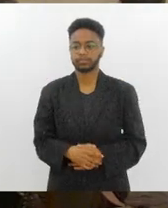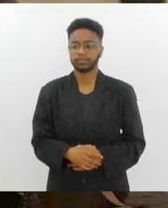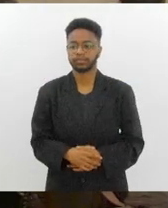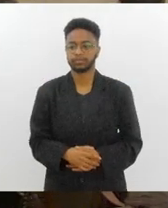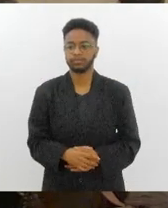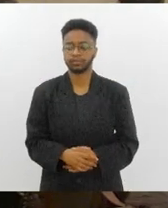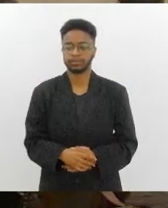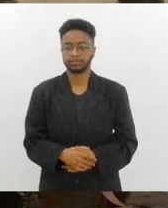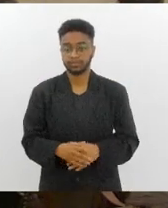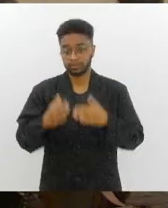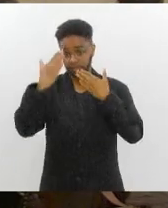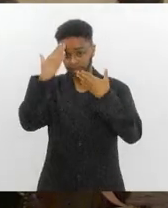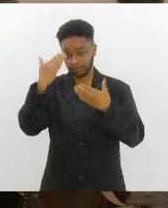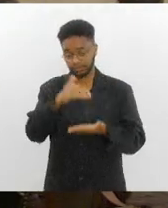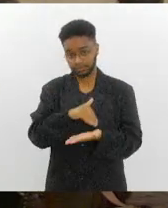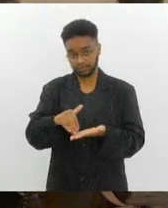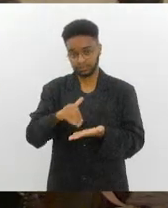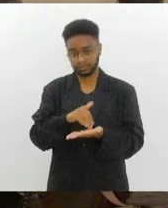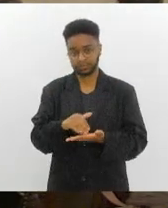Obrigada, secretária.